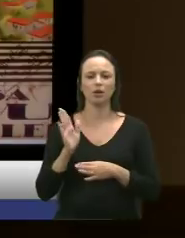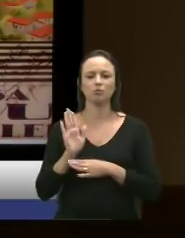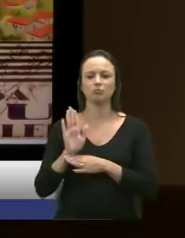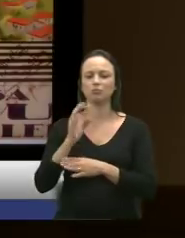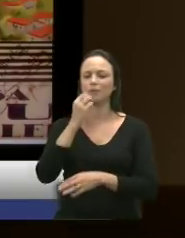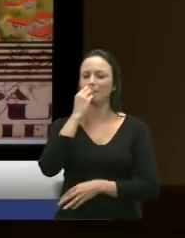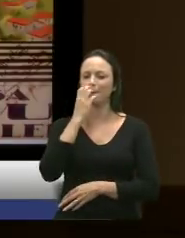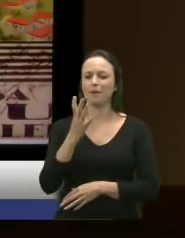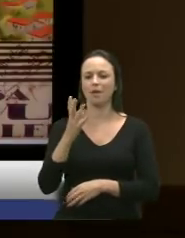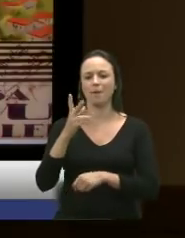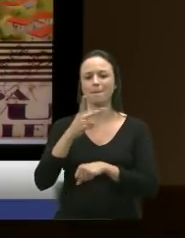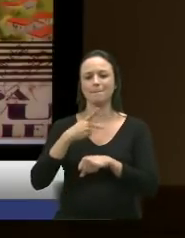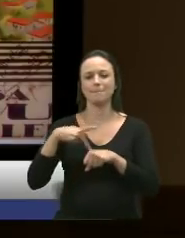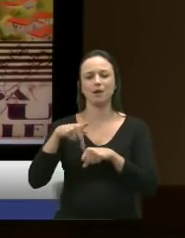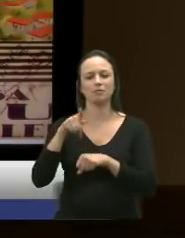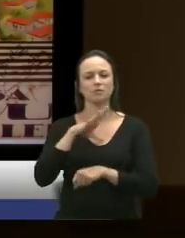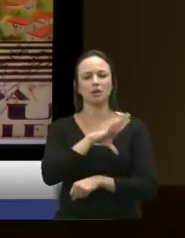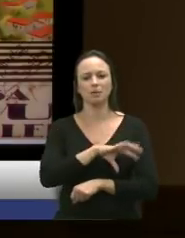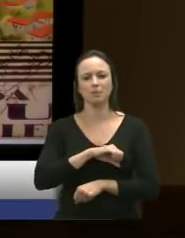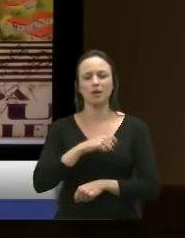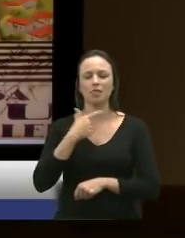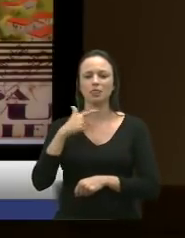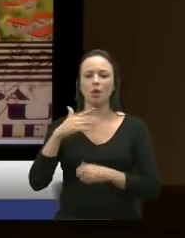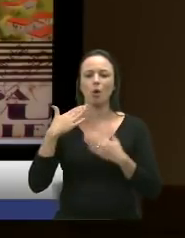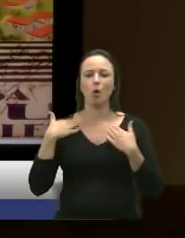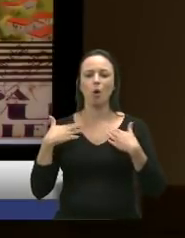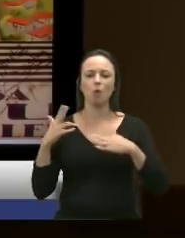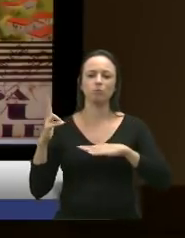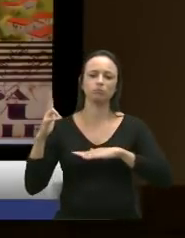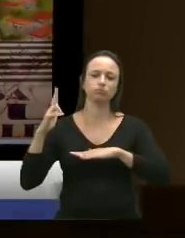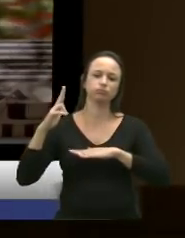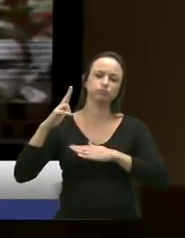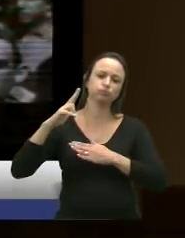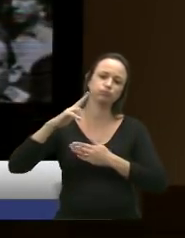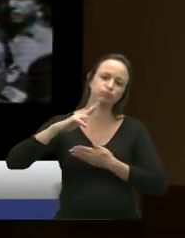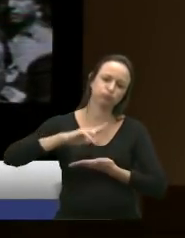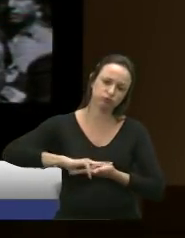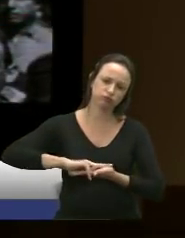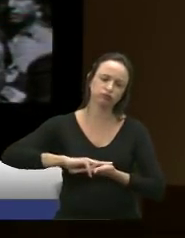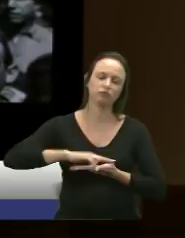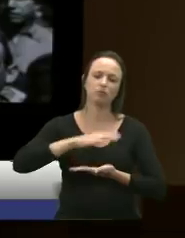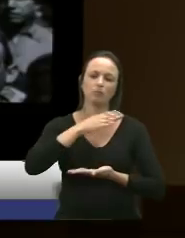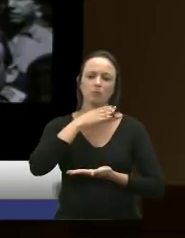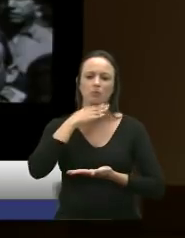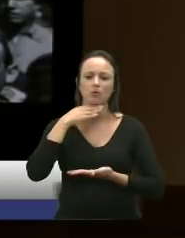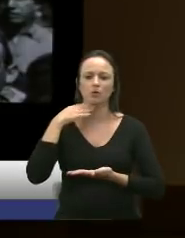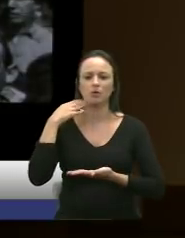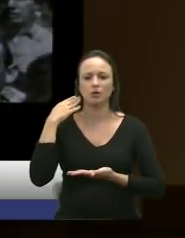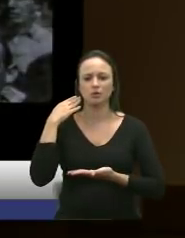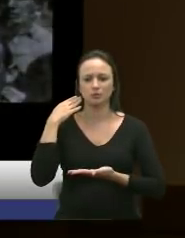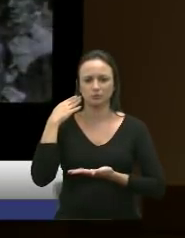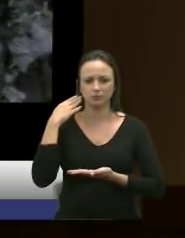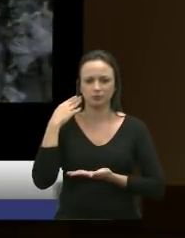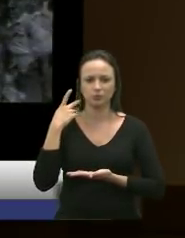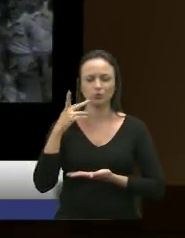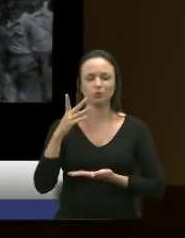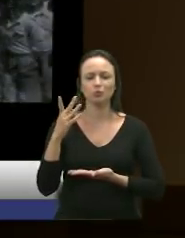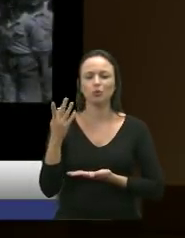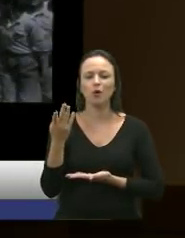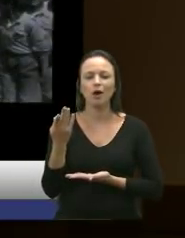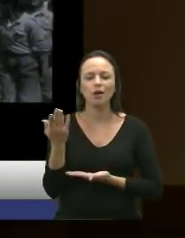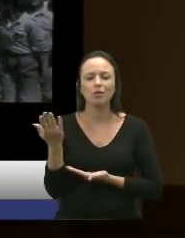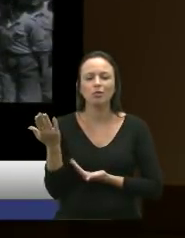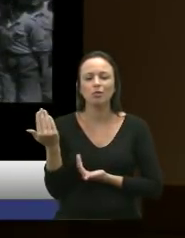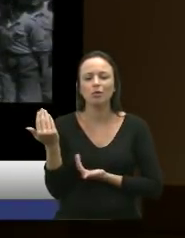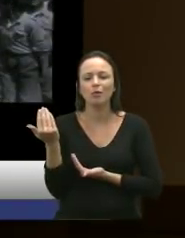amaste, o teu corpo caiu, morreu teu passo. Da tua mocidade